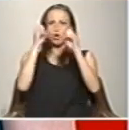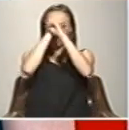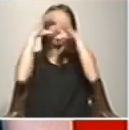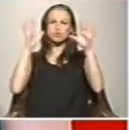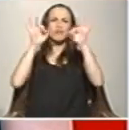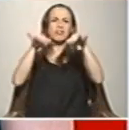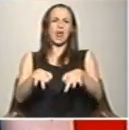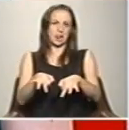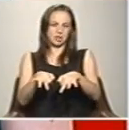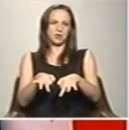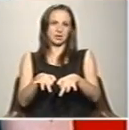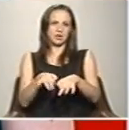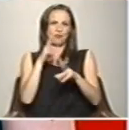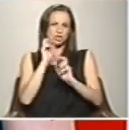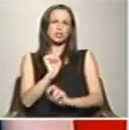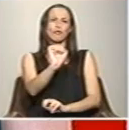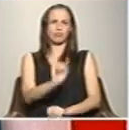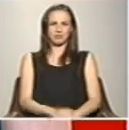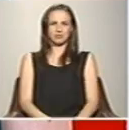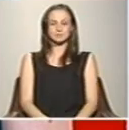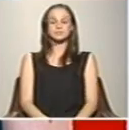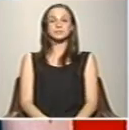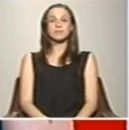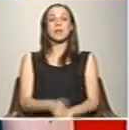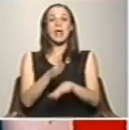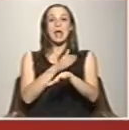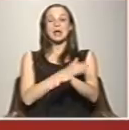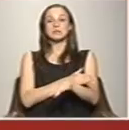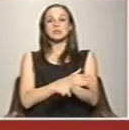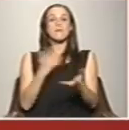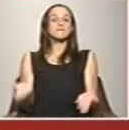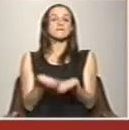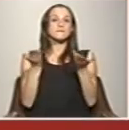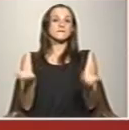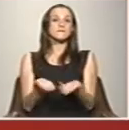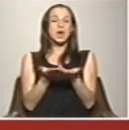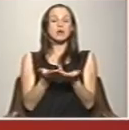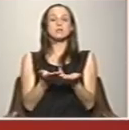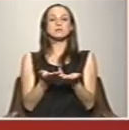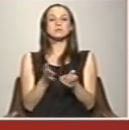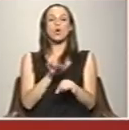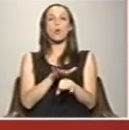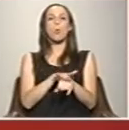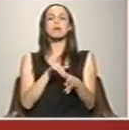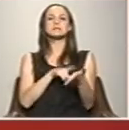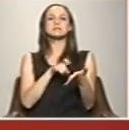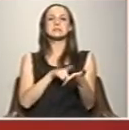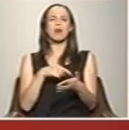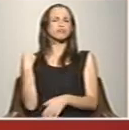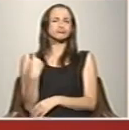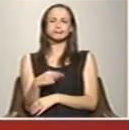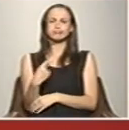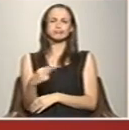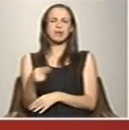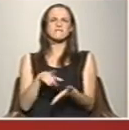chegaram com esta vossa investigação? Antes de mais, as motivações vieram da necessidade cotidiana